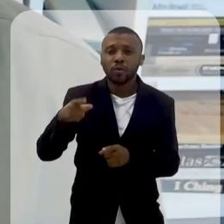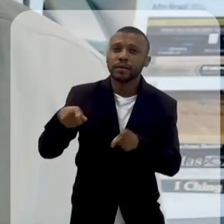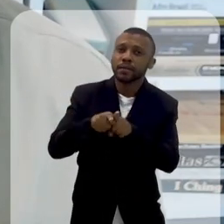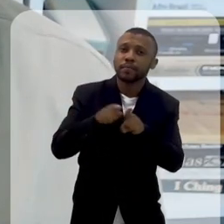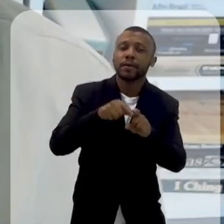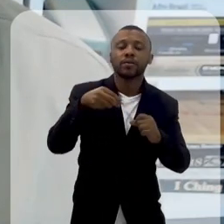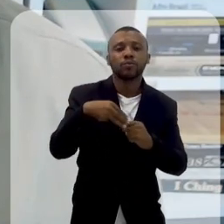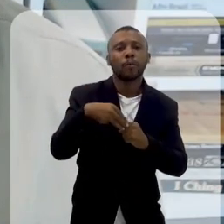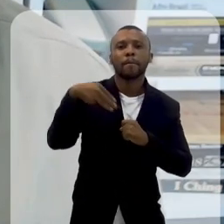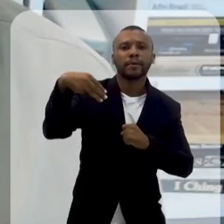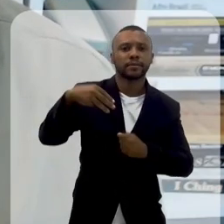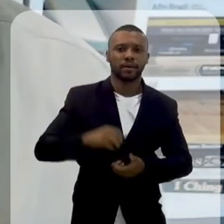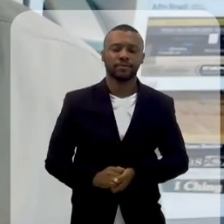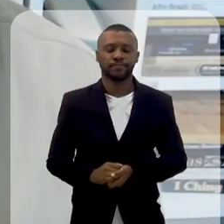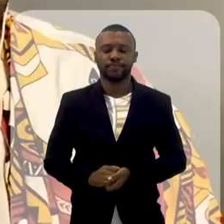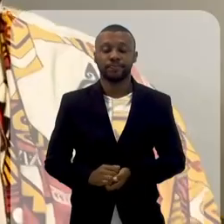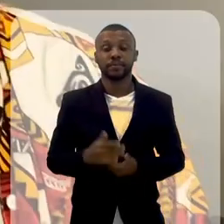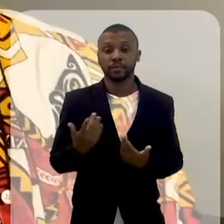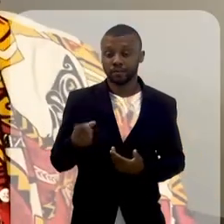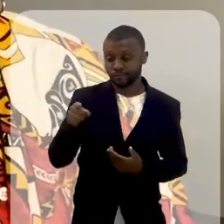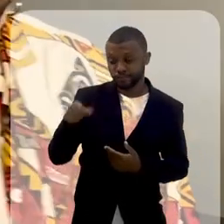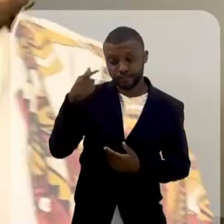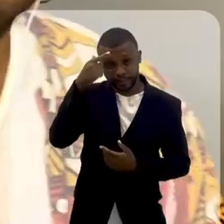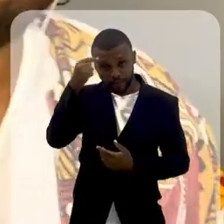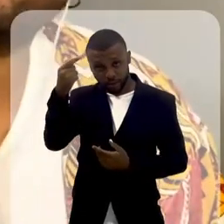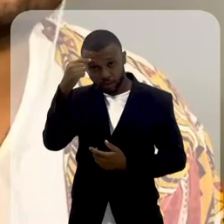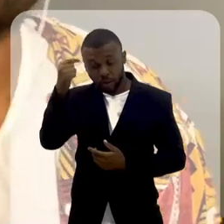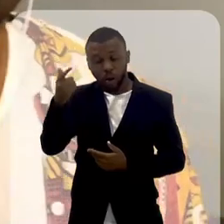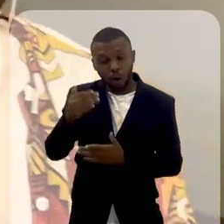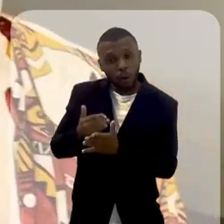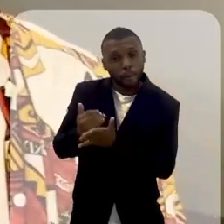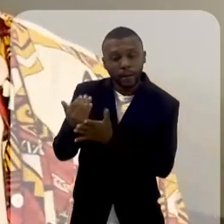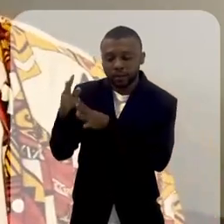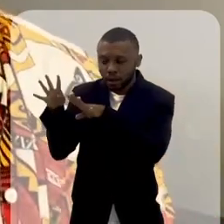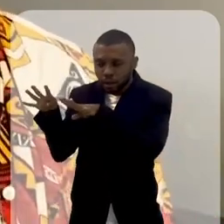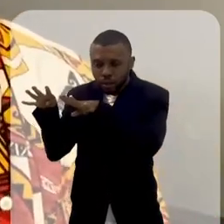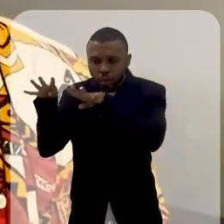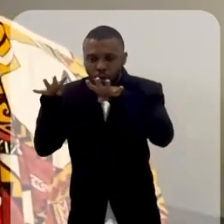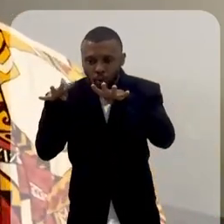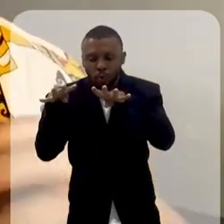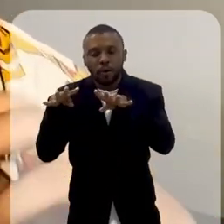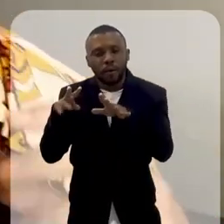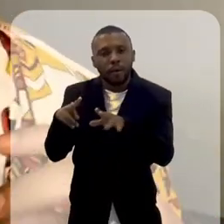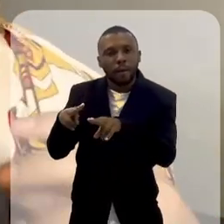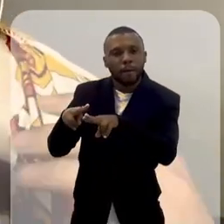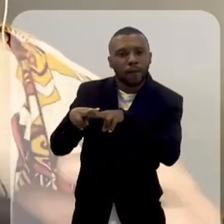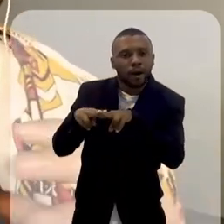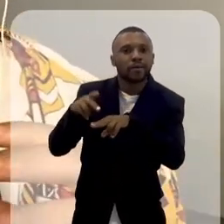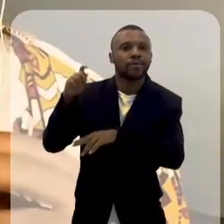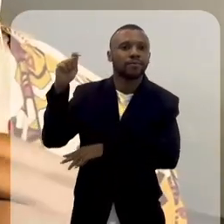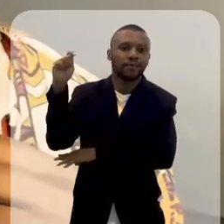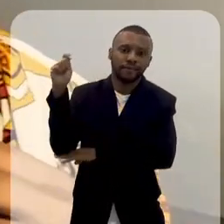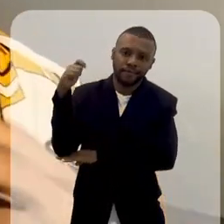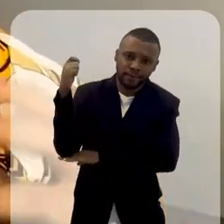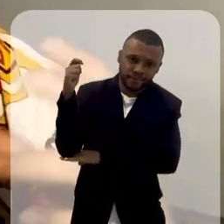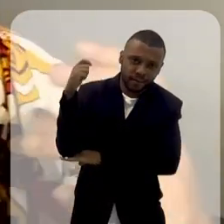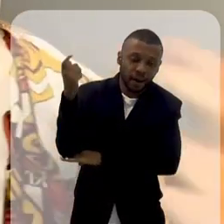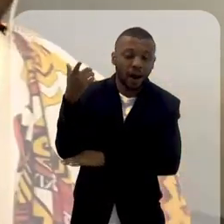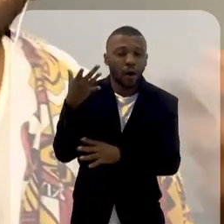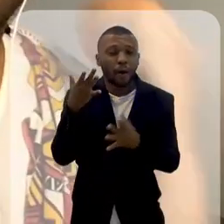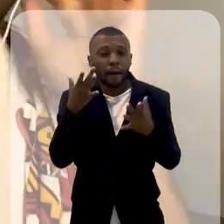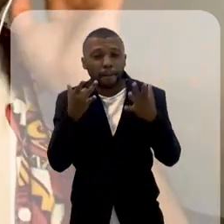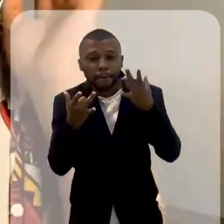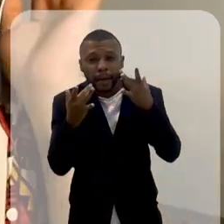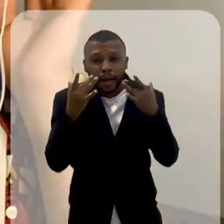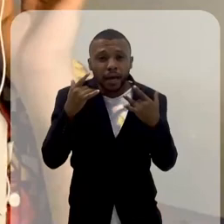graduação quanto no mestrado. Então, aí na graduação eu começo a ganhar um tipo de prestígio por causa desse festival, por causa